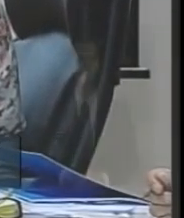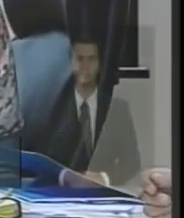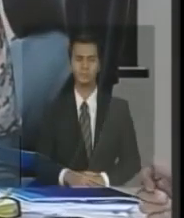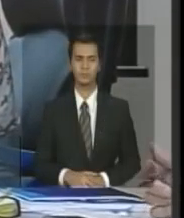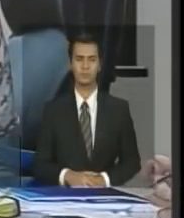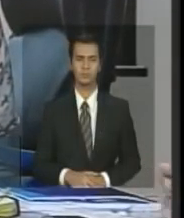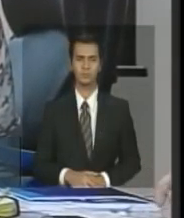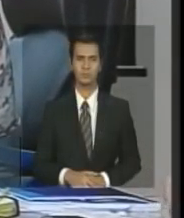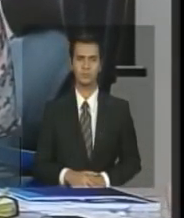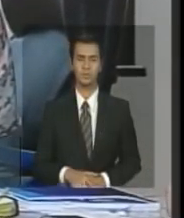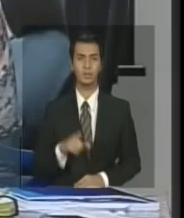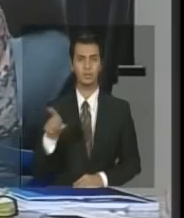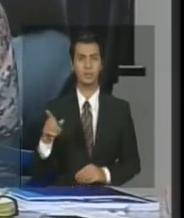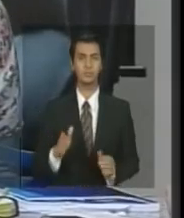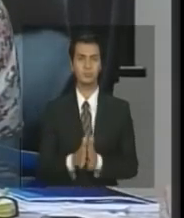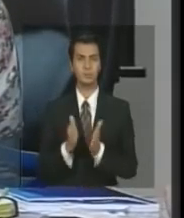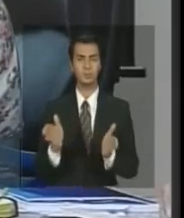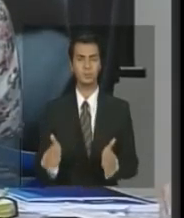128,5, tá?